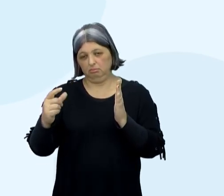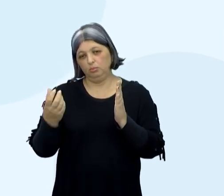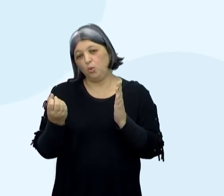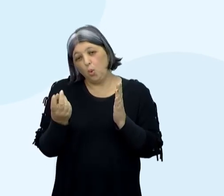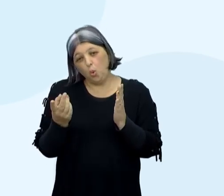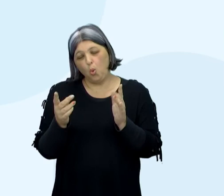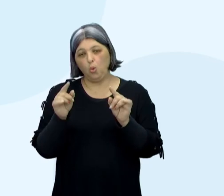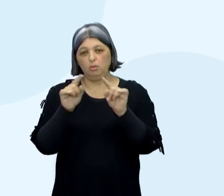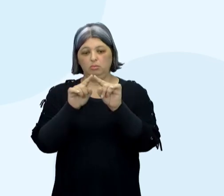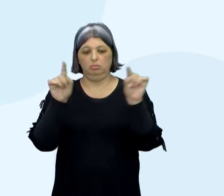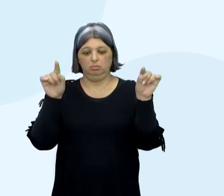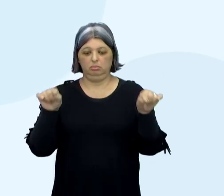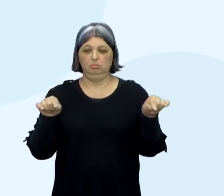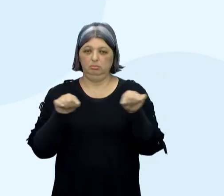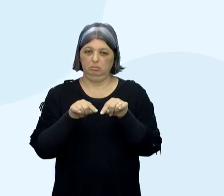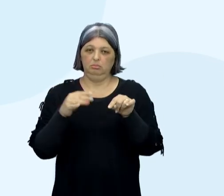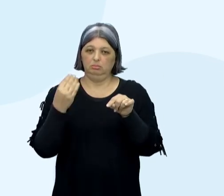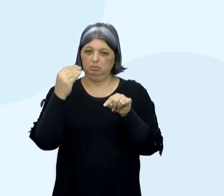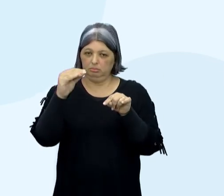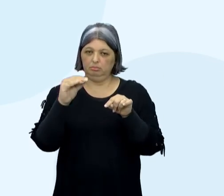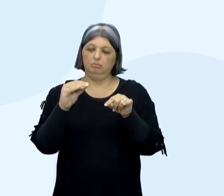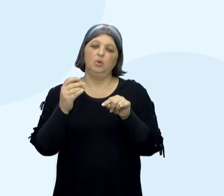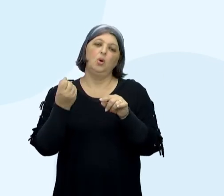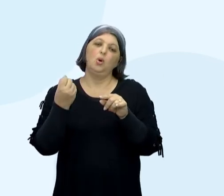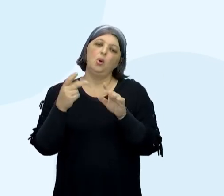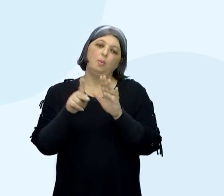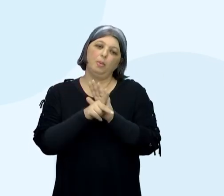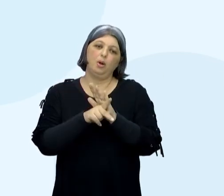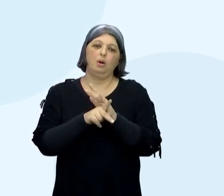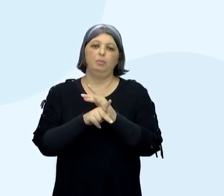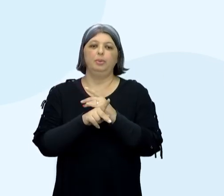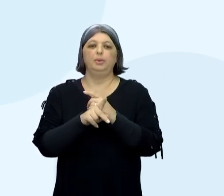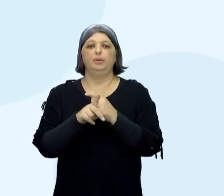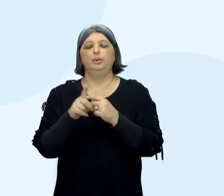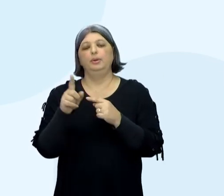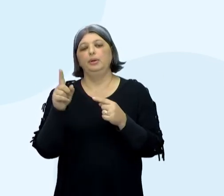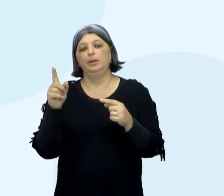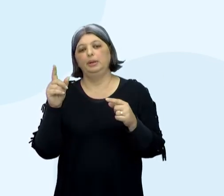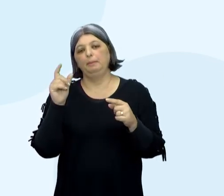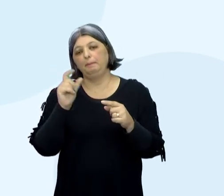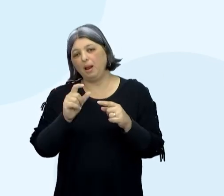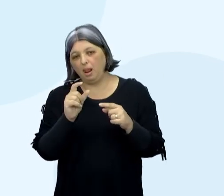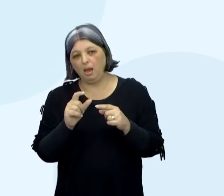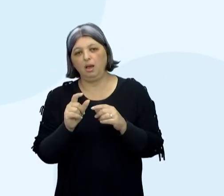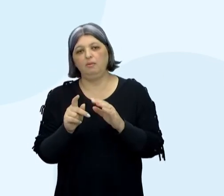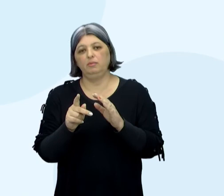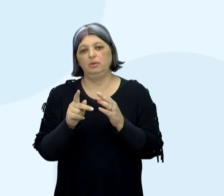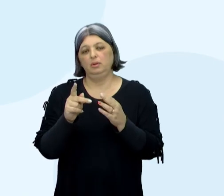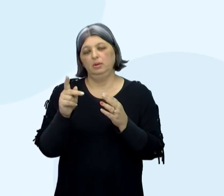dentro aqui a gente precisa de palavras ou sinônimos, né? Sinônimos dessas palavras.